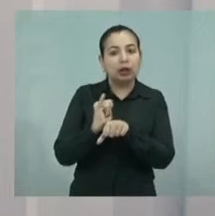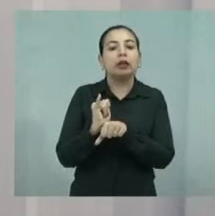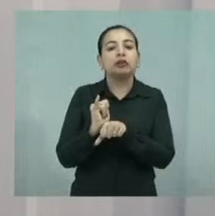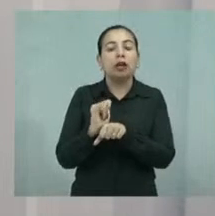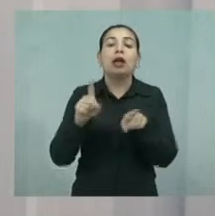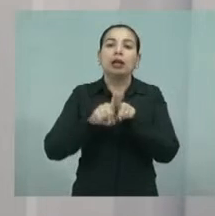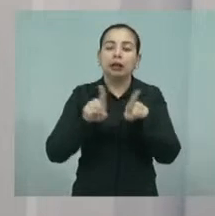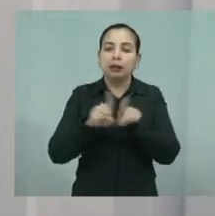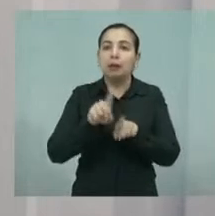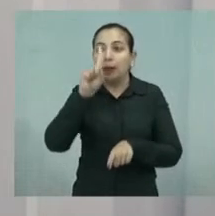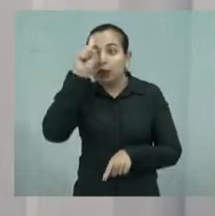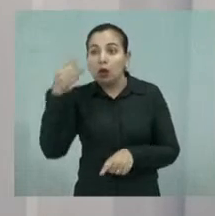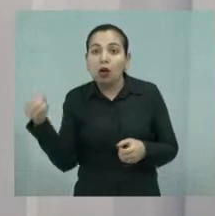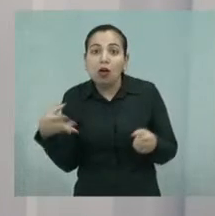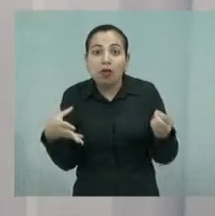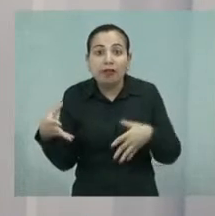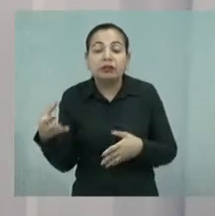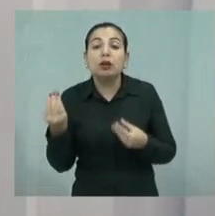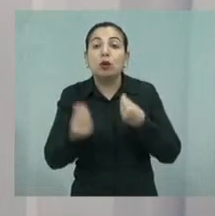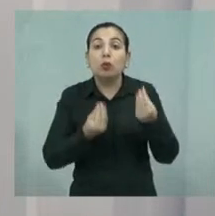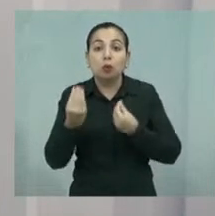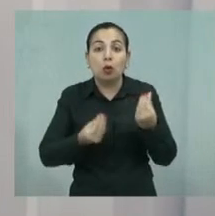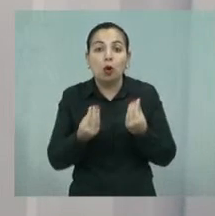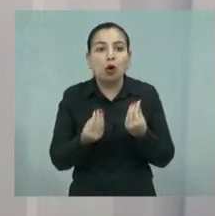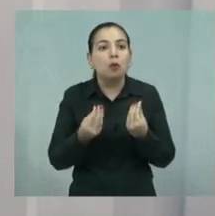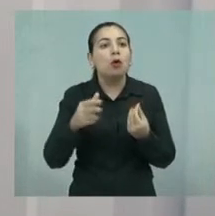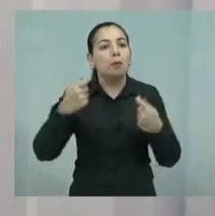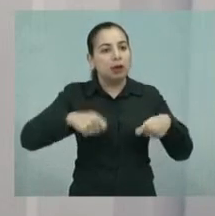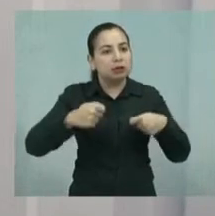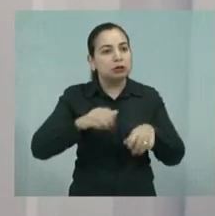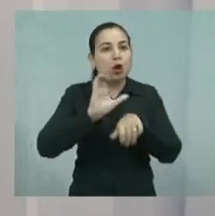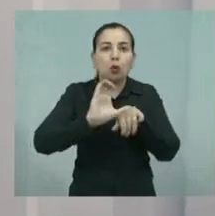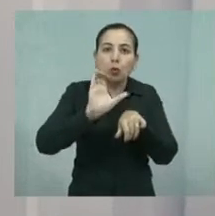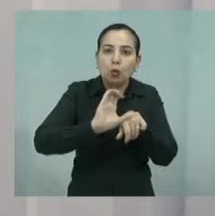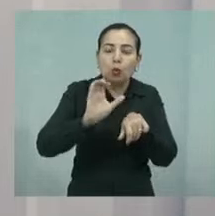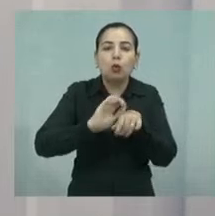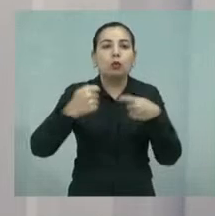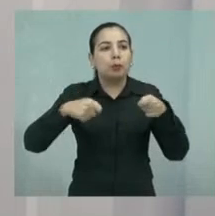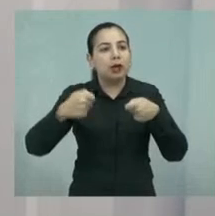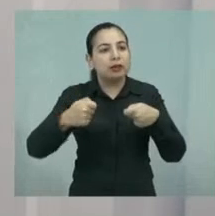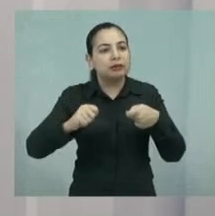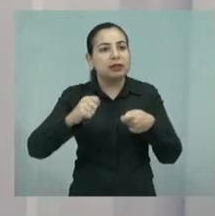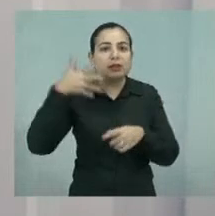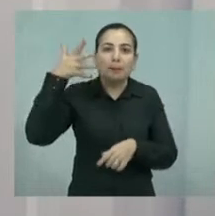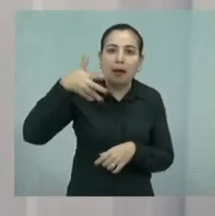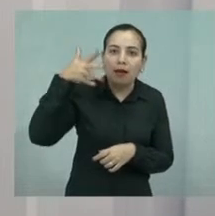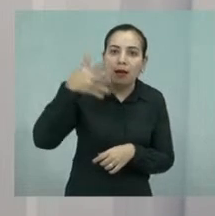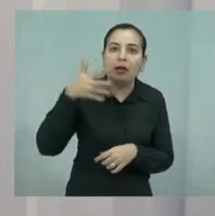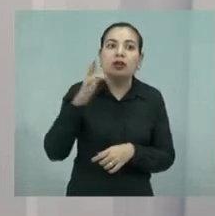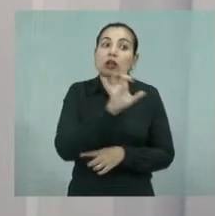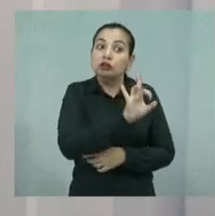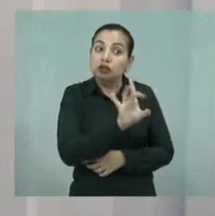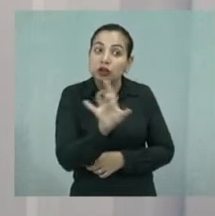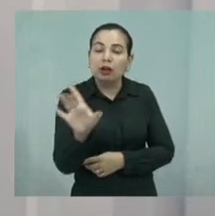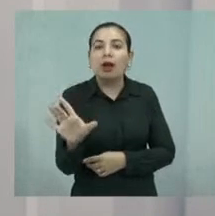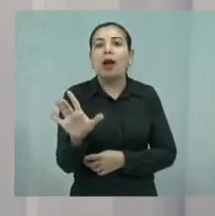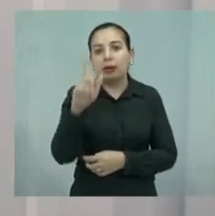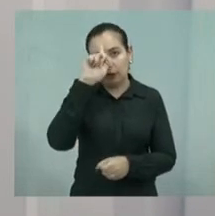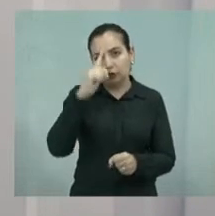passa pelo processo de qualificação desse gestor, né? Temos aí situações de